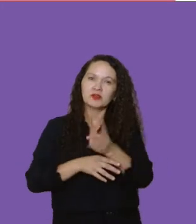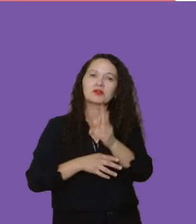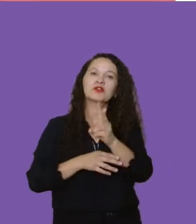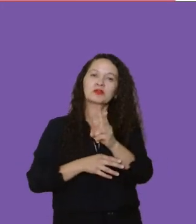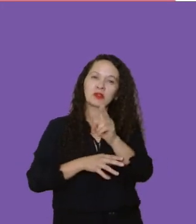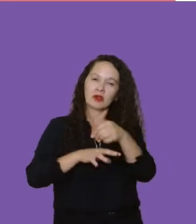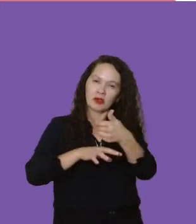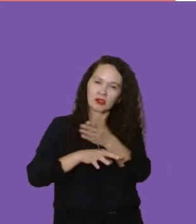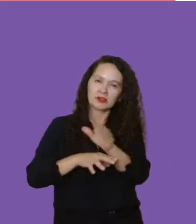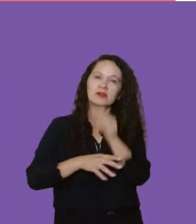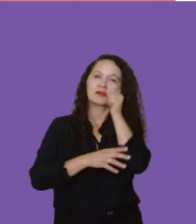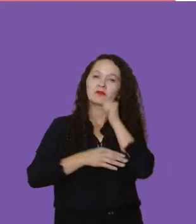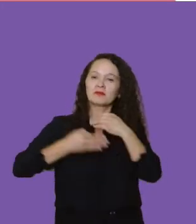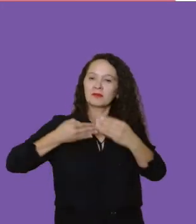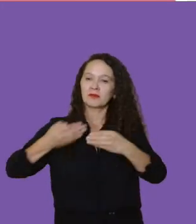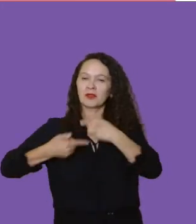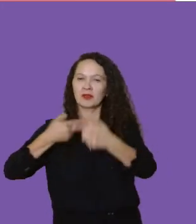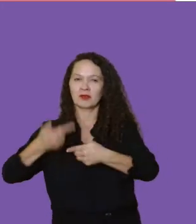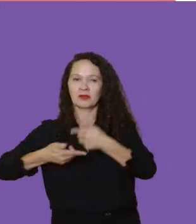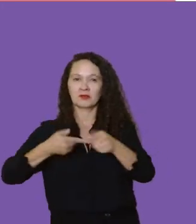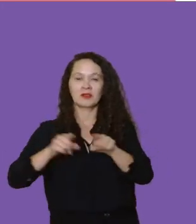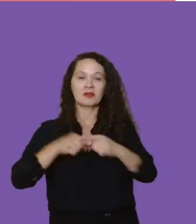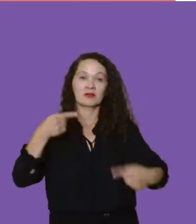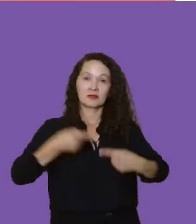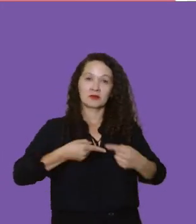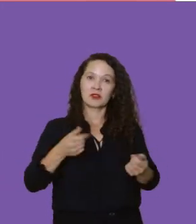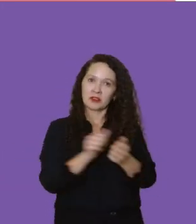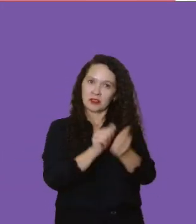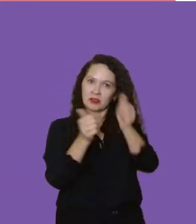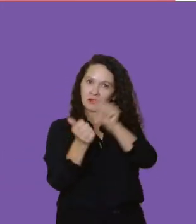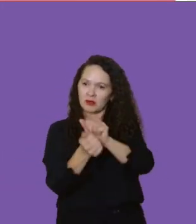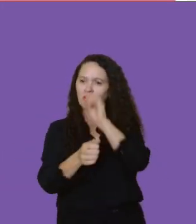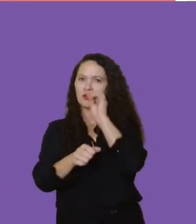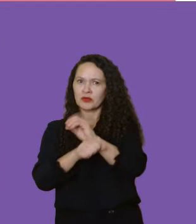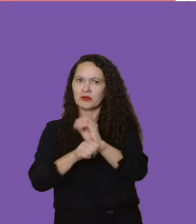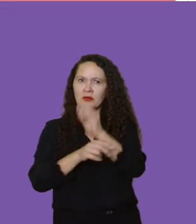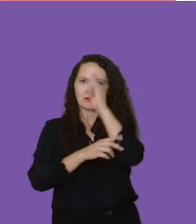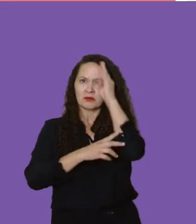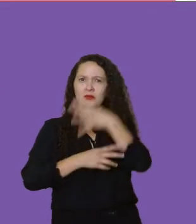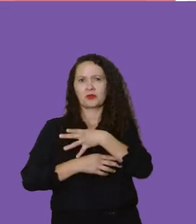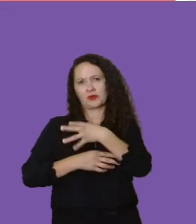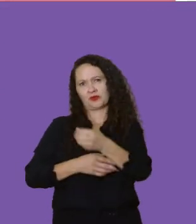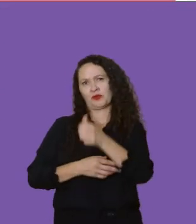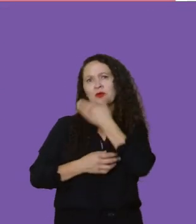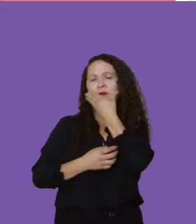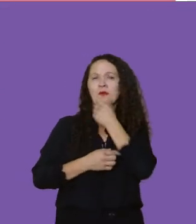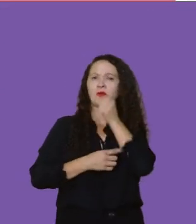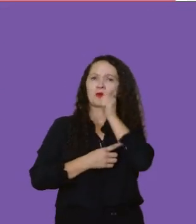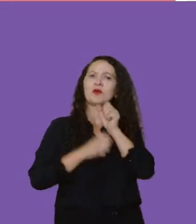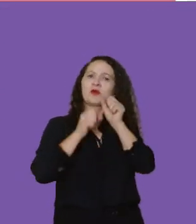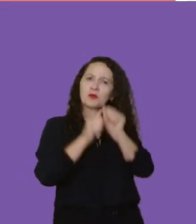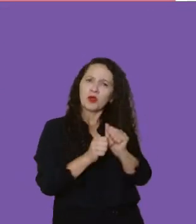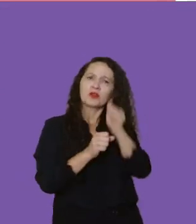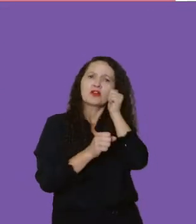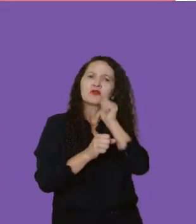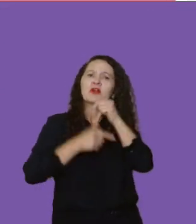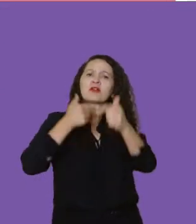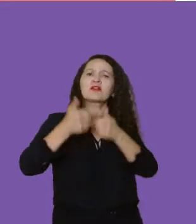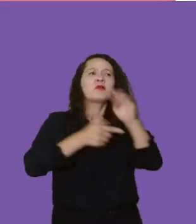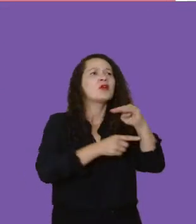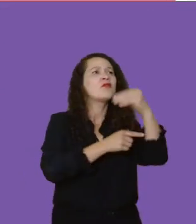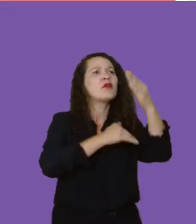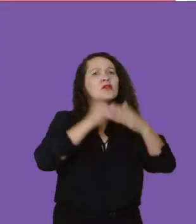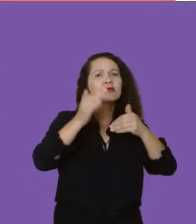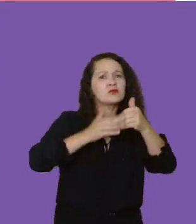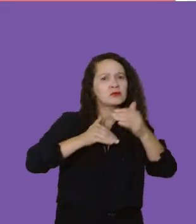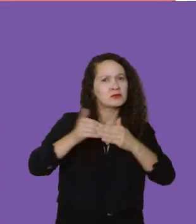das mulheres no mercado de trabalho e de políticas adequadas de cuidado, principalmente para os filhos e filhas, para que elas possam exercer suas